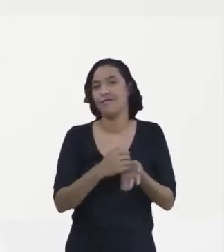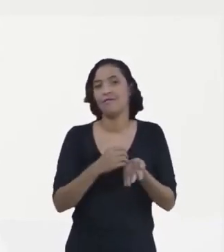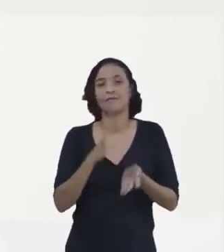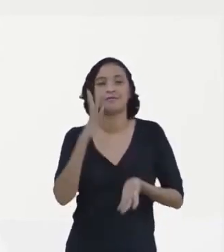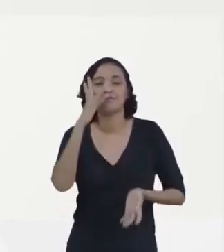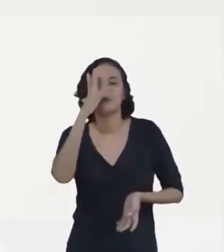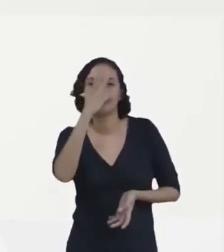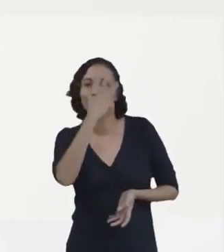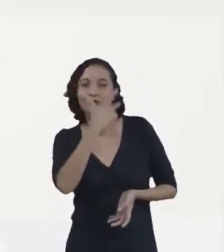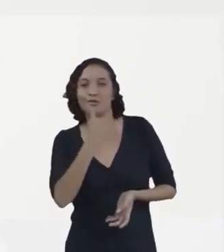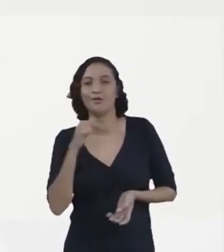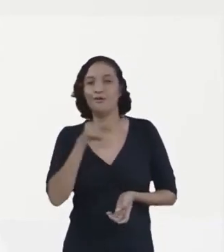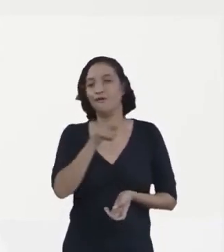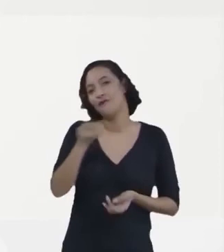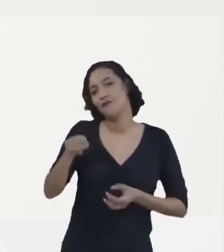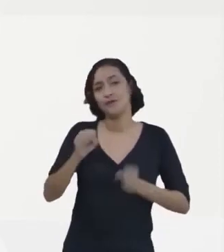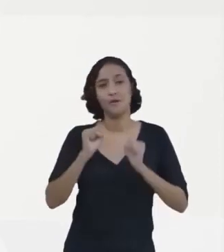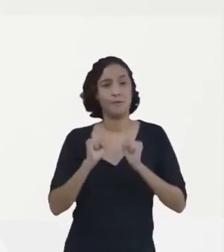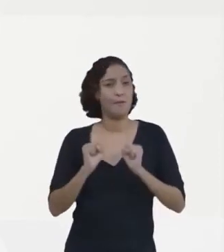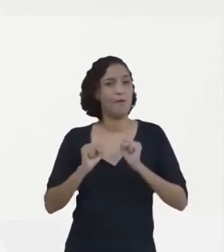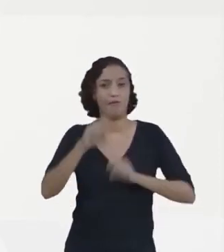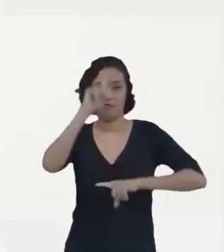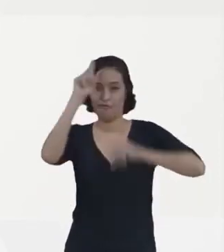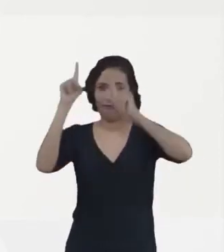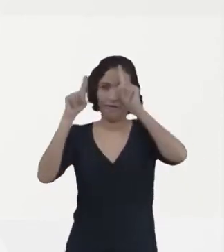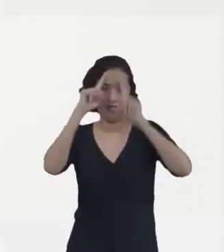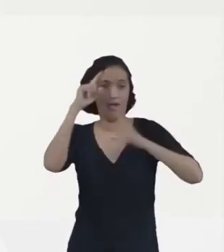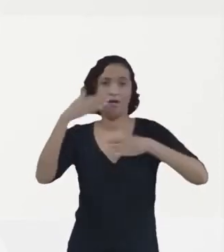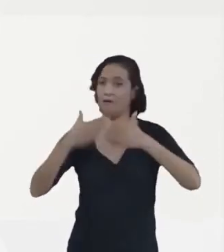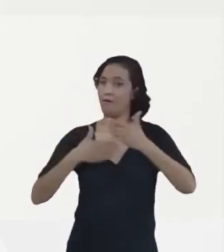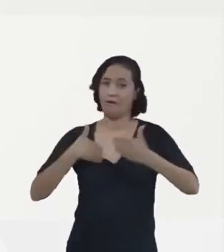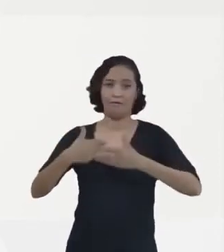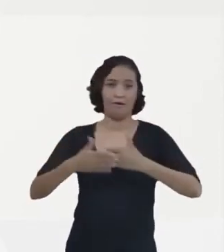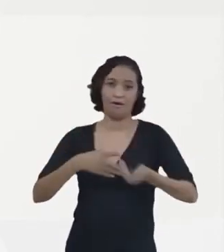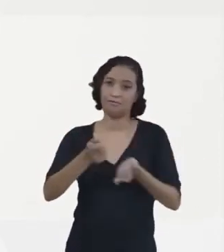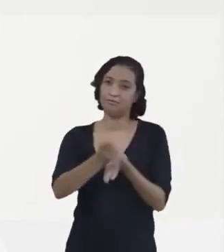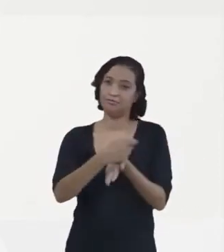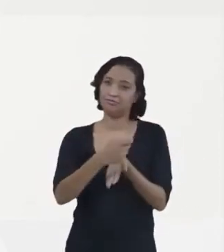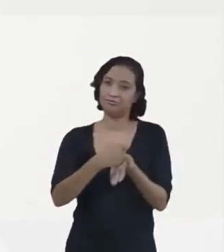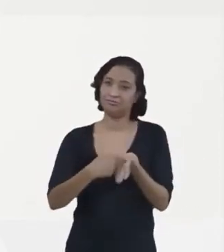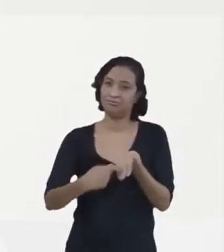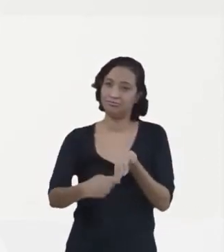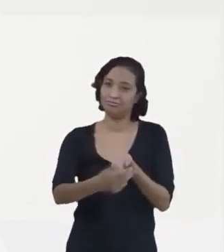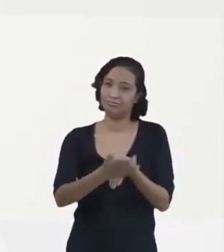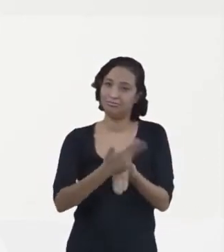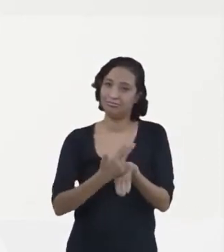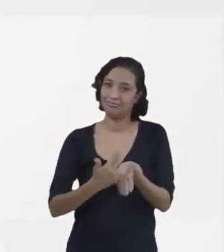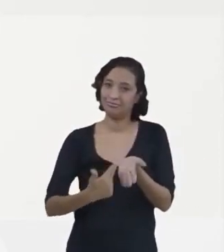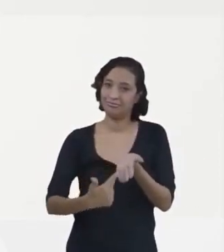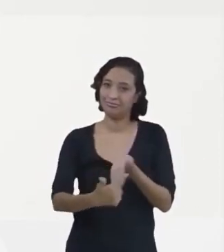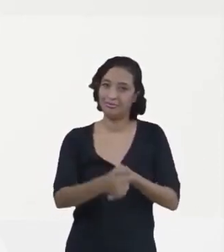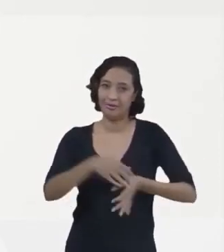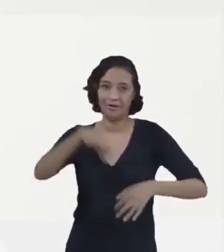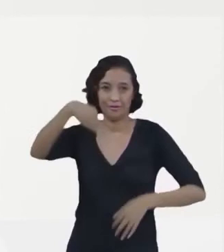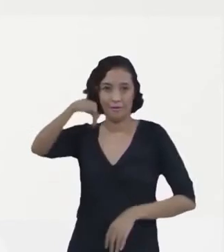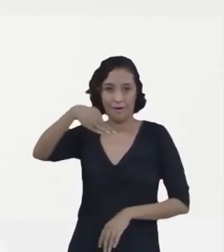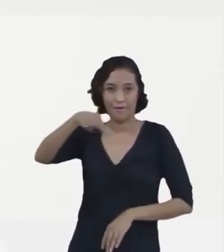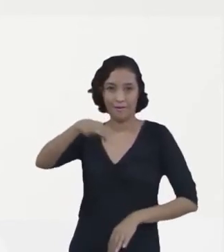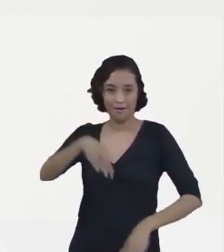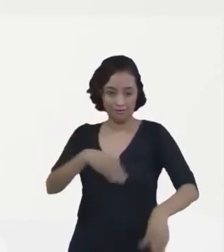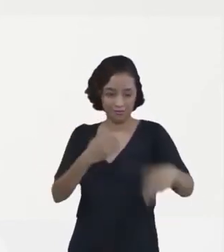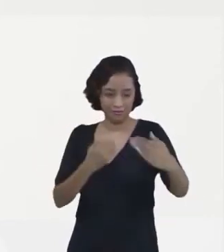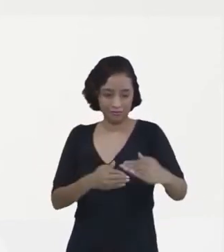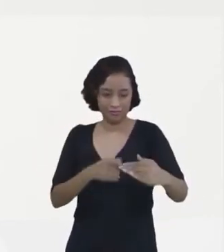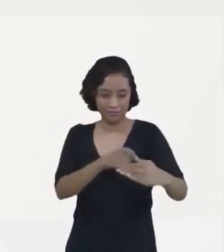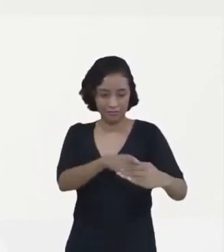fazer qualquer desenho num papel. Agora, quando é maior que um papel, nós podemos